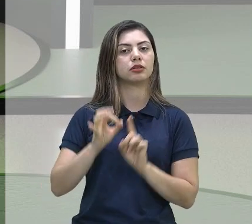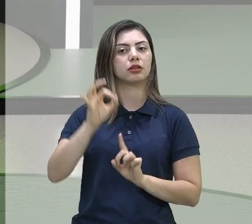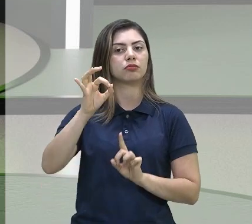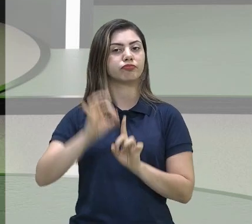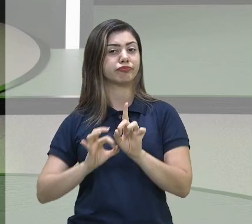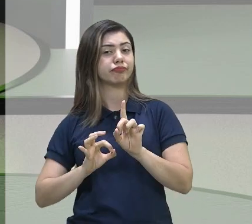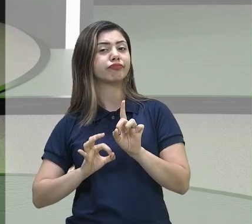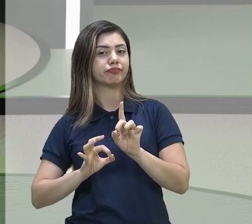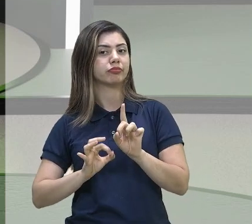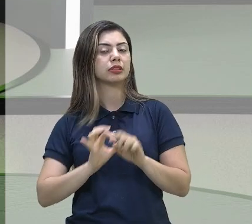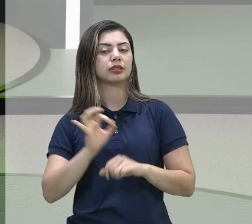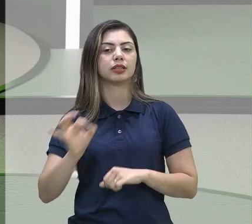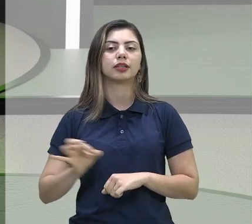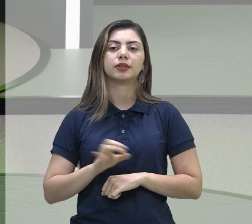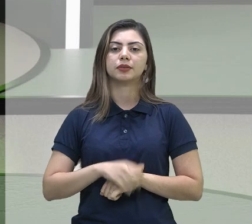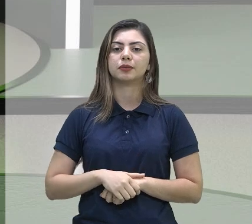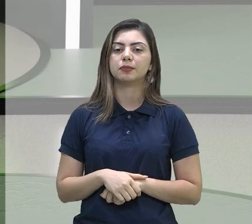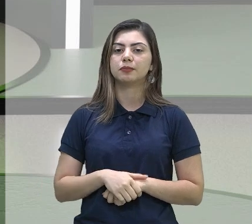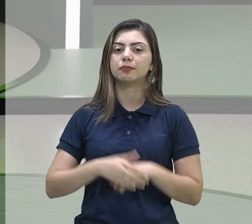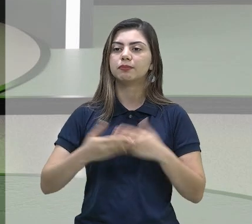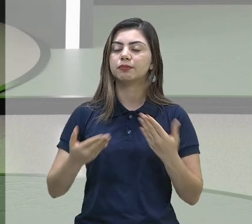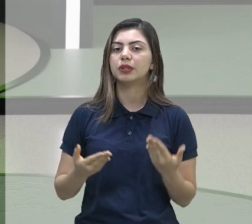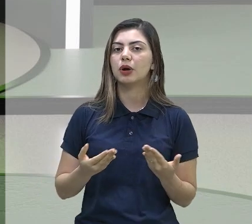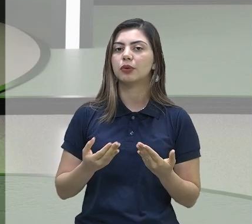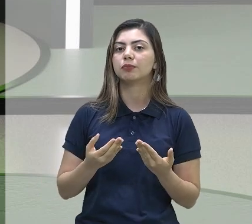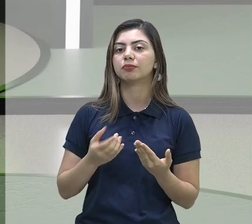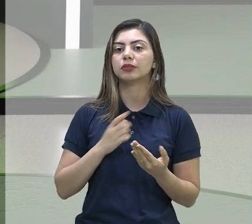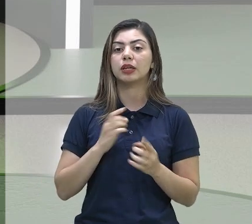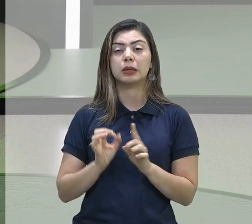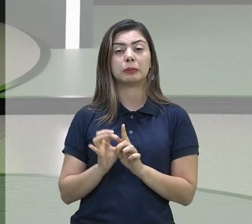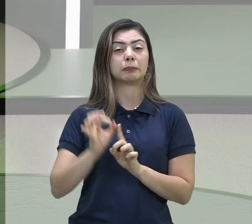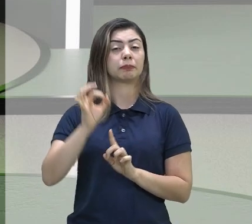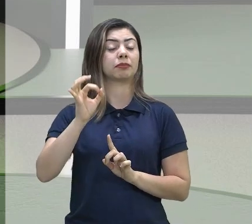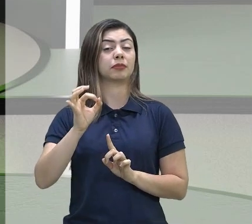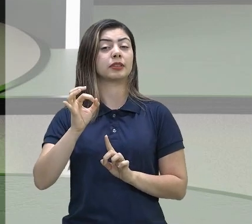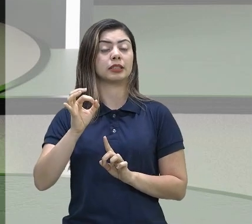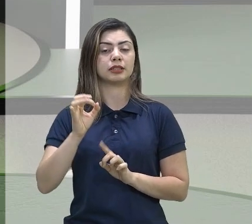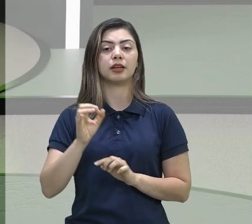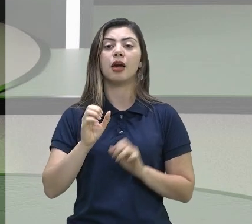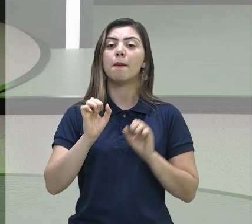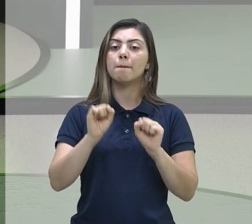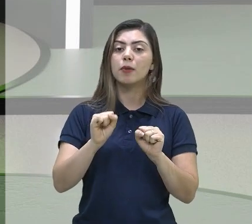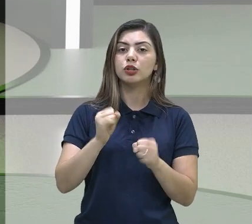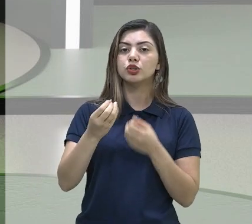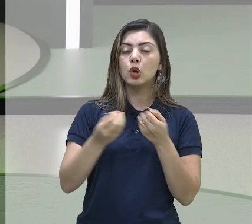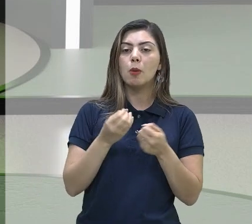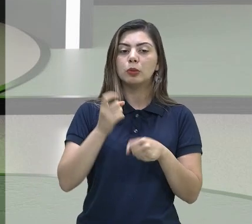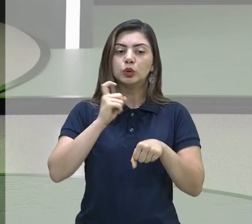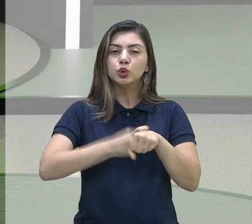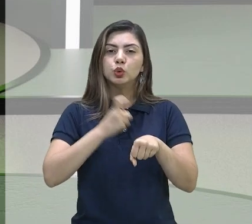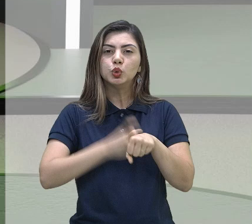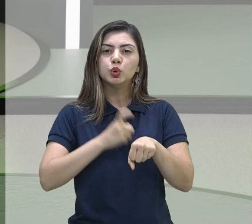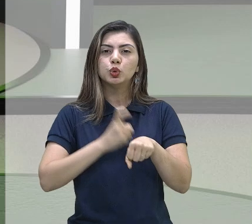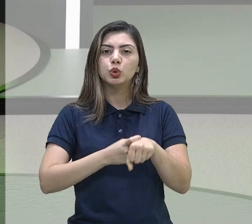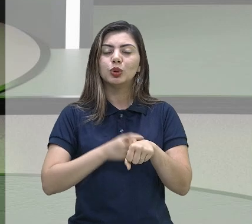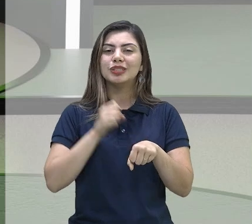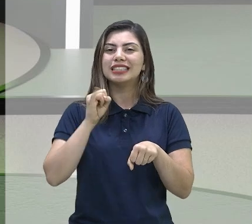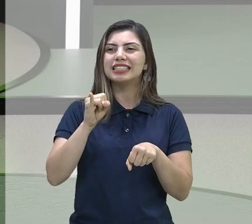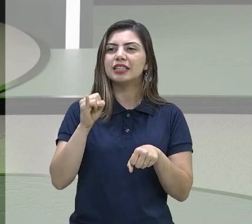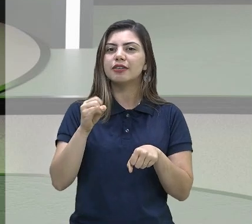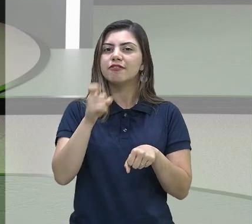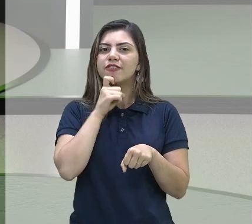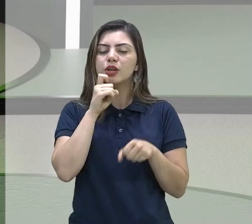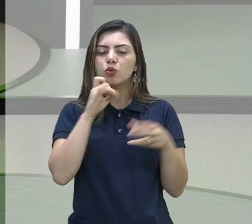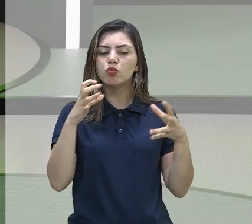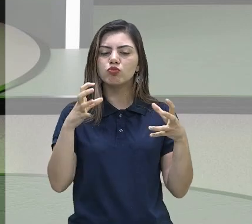Elevadas. E eles também podem endurecer ao esfriar. Essa propriedade,